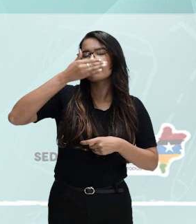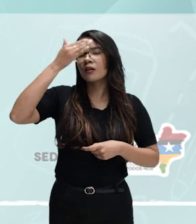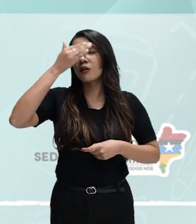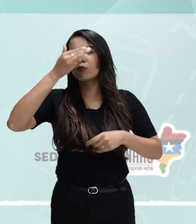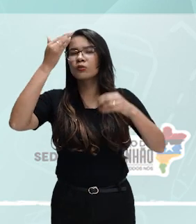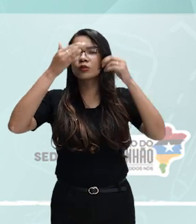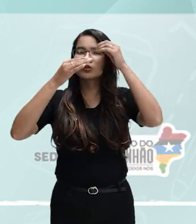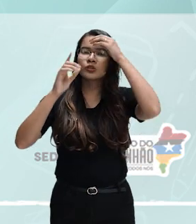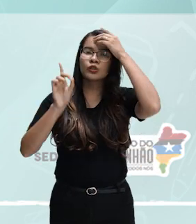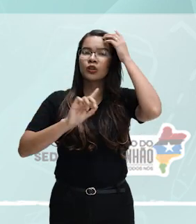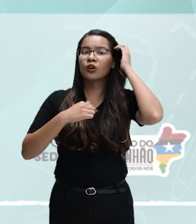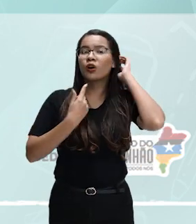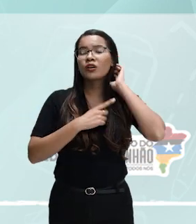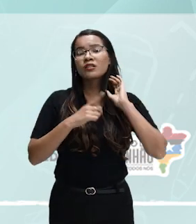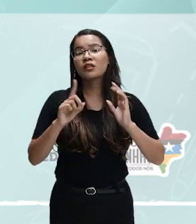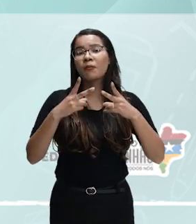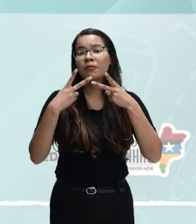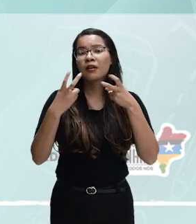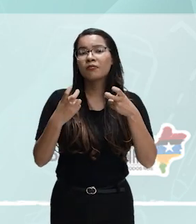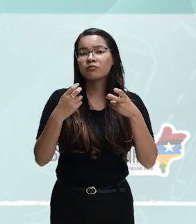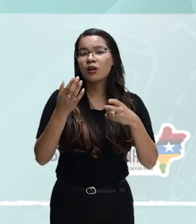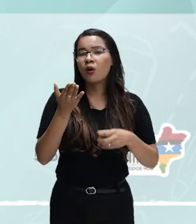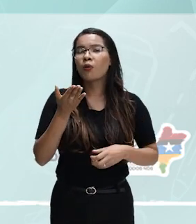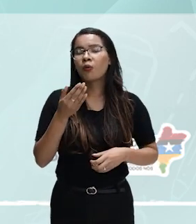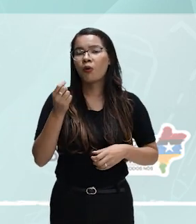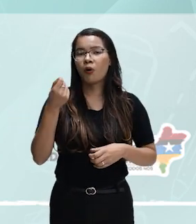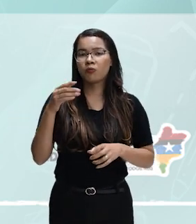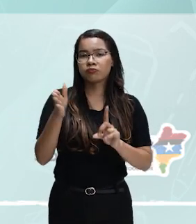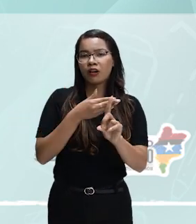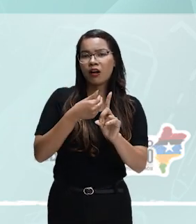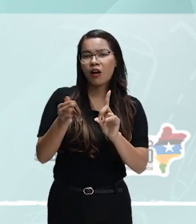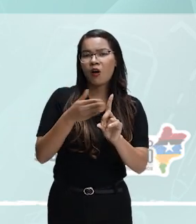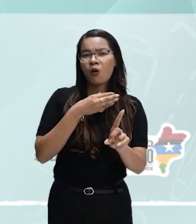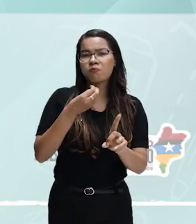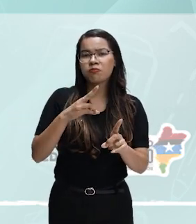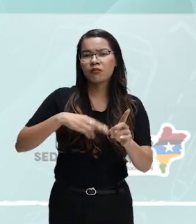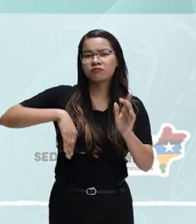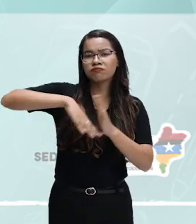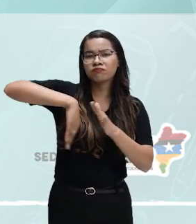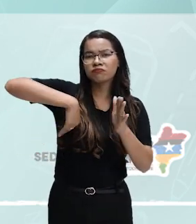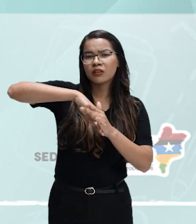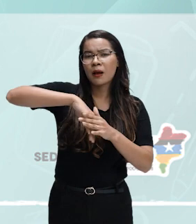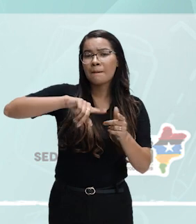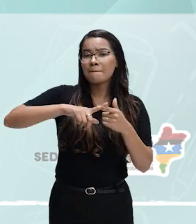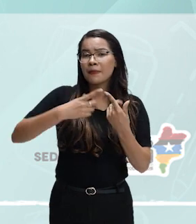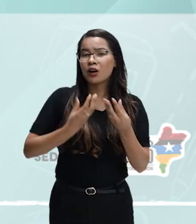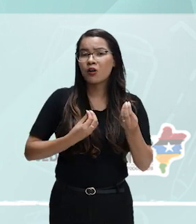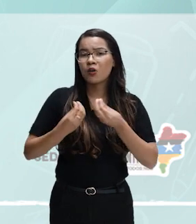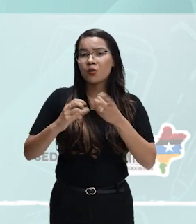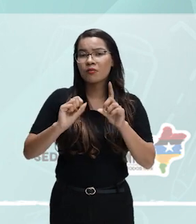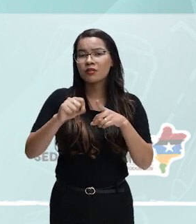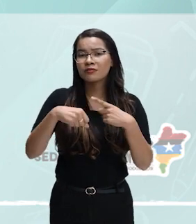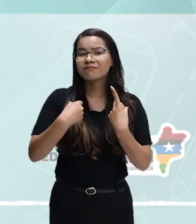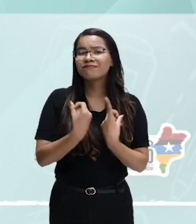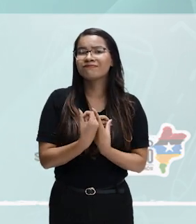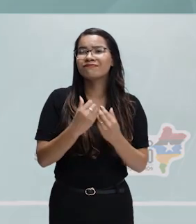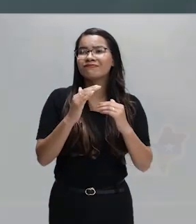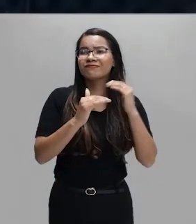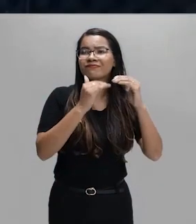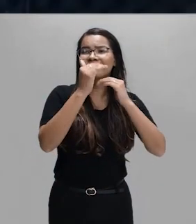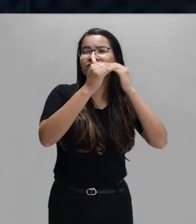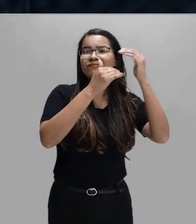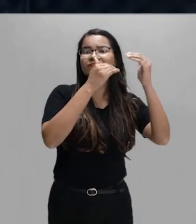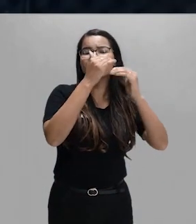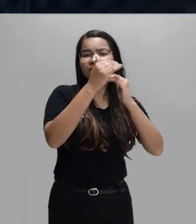violência que a gente percebe do soco, da agressão, do chute, do pontapé, mas é a violência de como a sociedade foi se formando ao